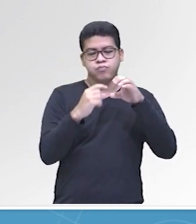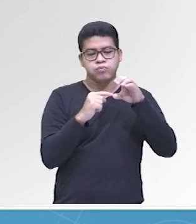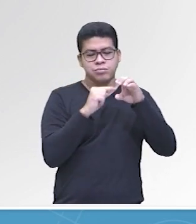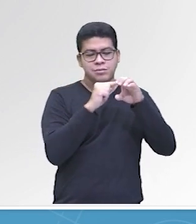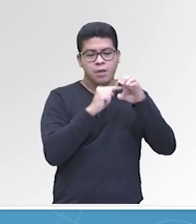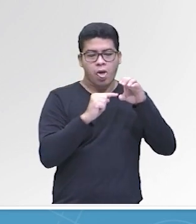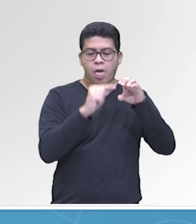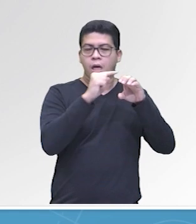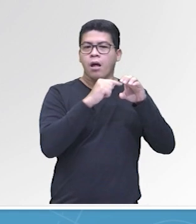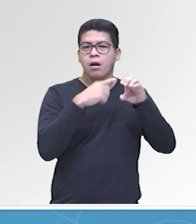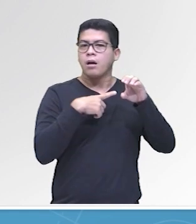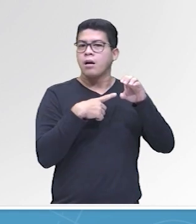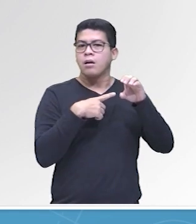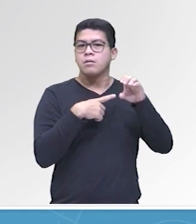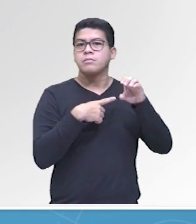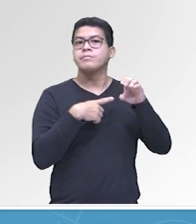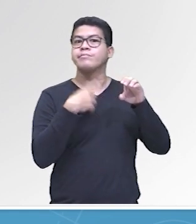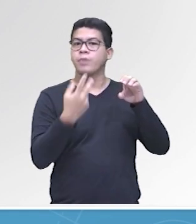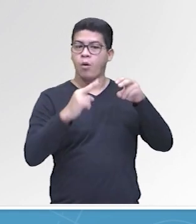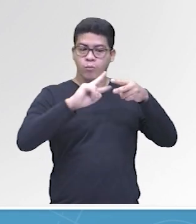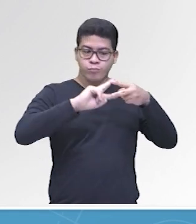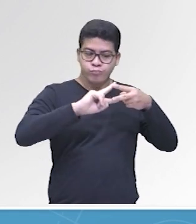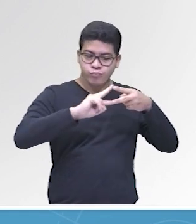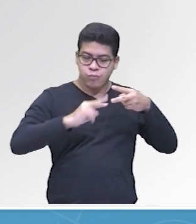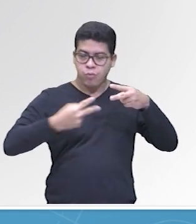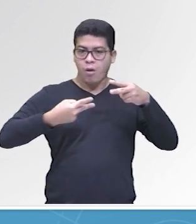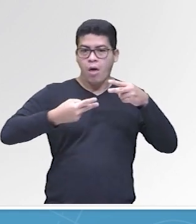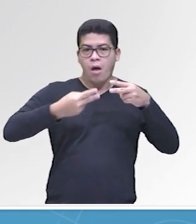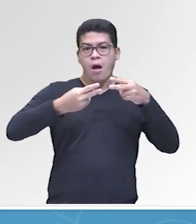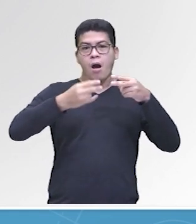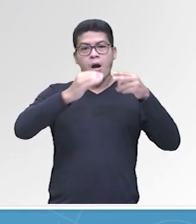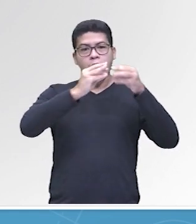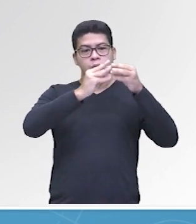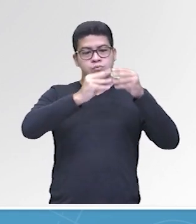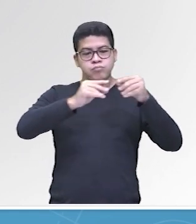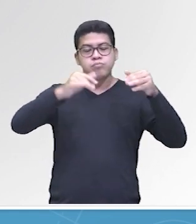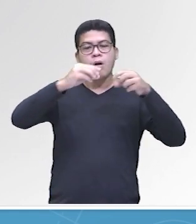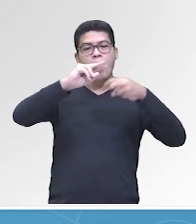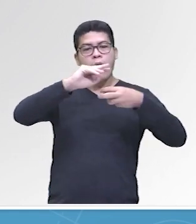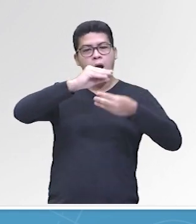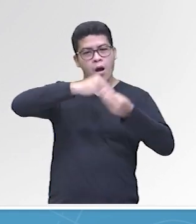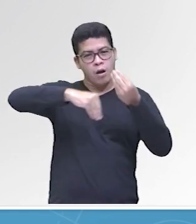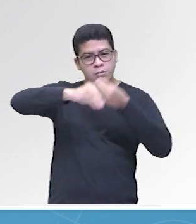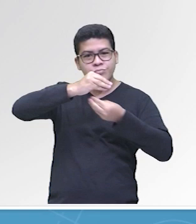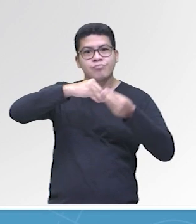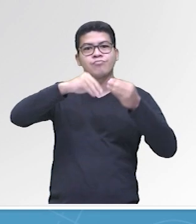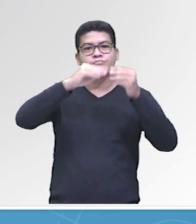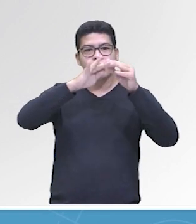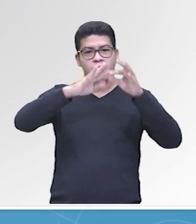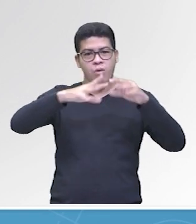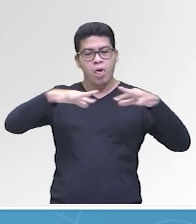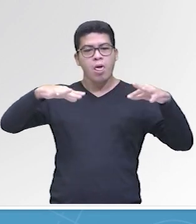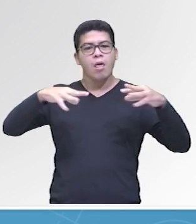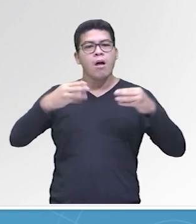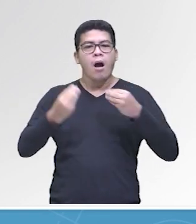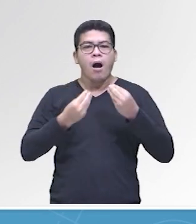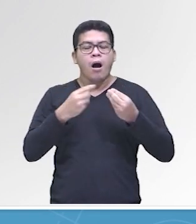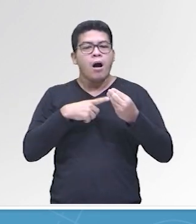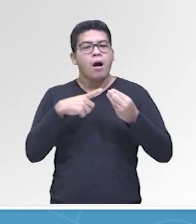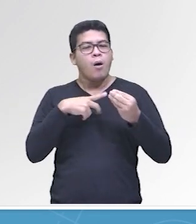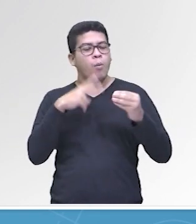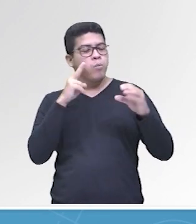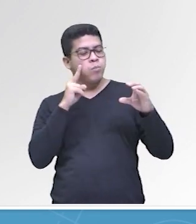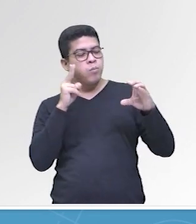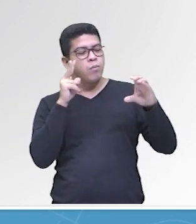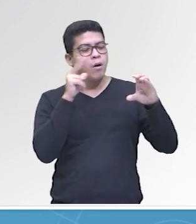individualizado. Então, o material genético dela fica onde? Exatamente. Ele fica espalhado aí no